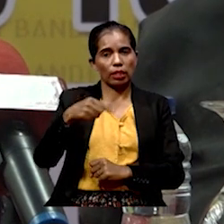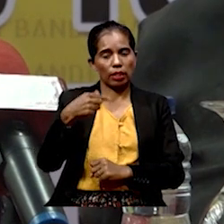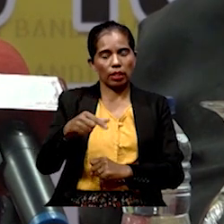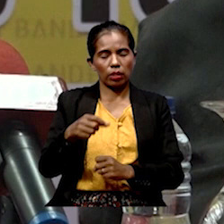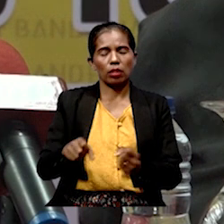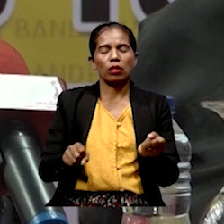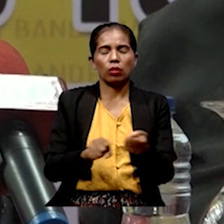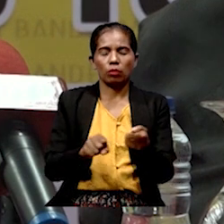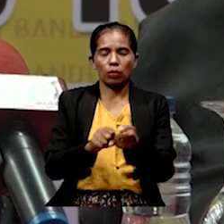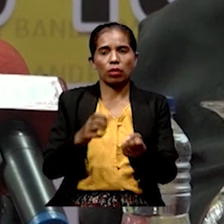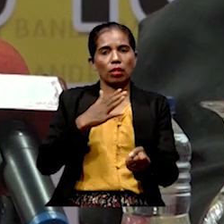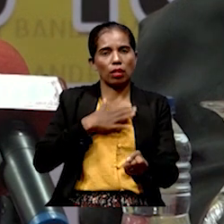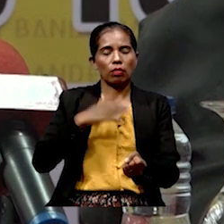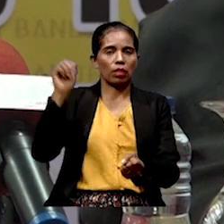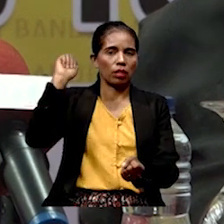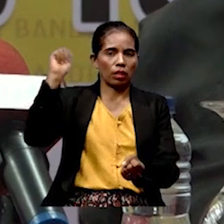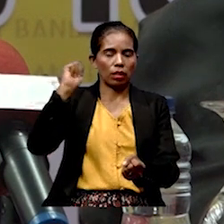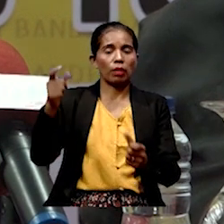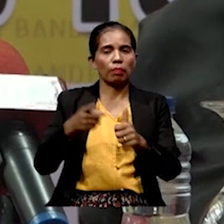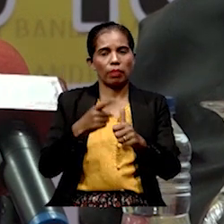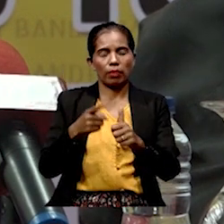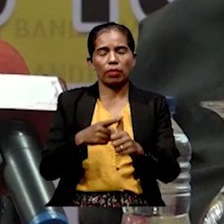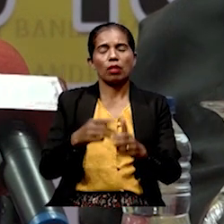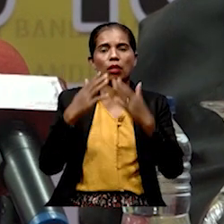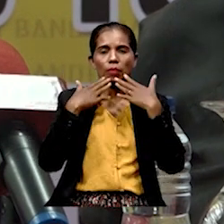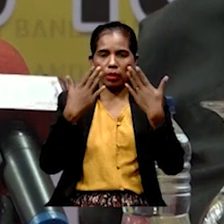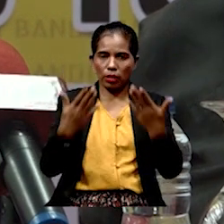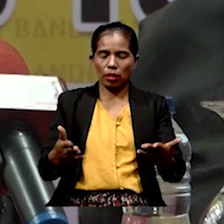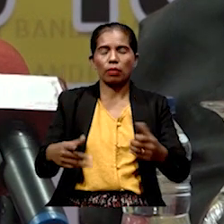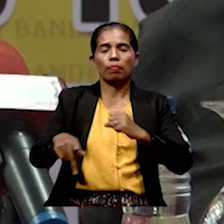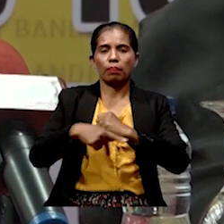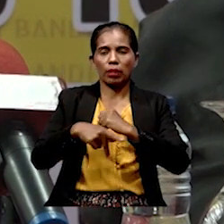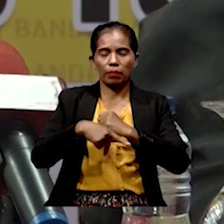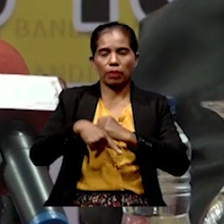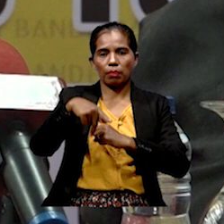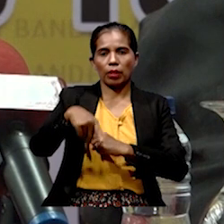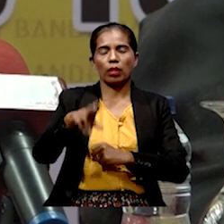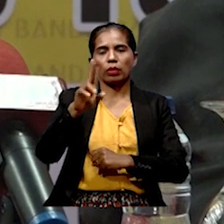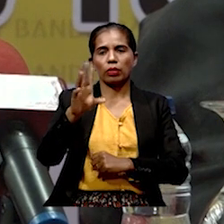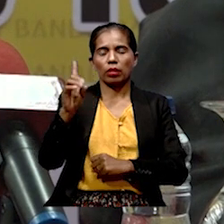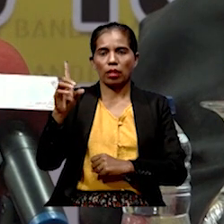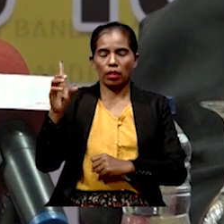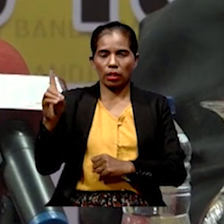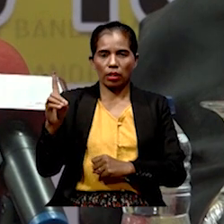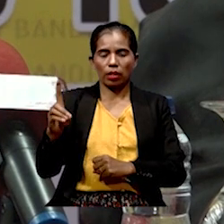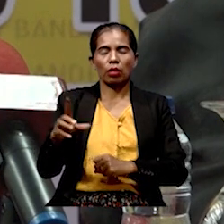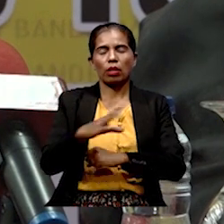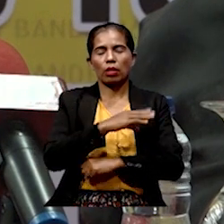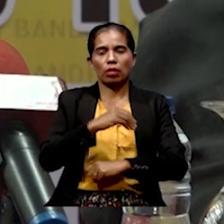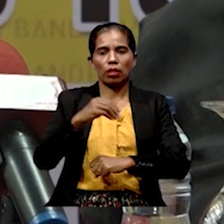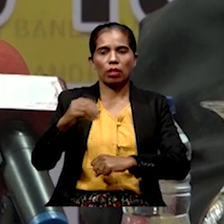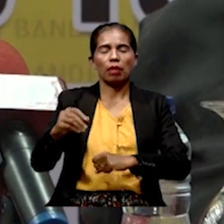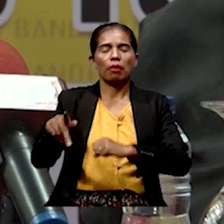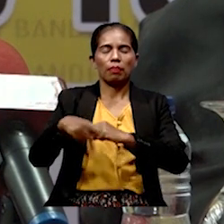Quedas primeira ronda. Agradecemos quadros Partido PUDD, Frente Mudança,